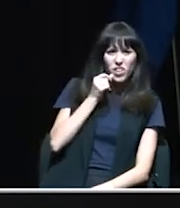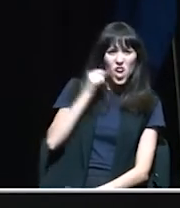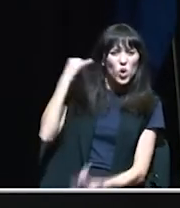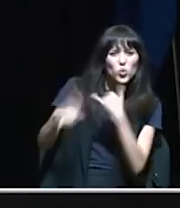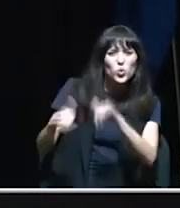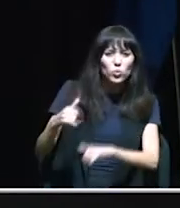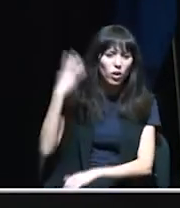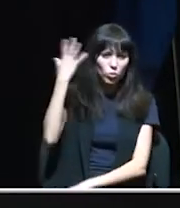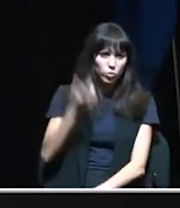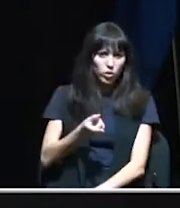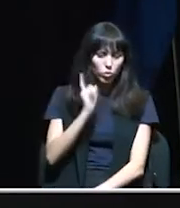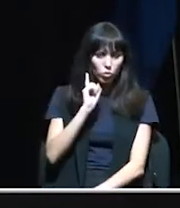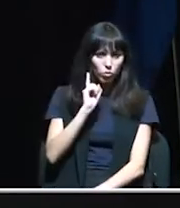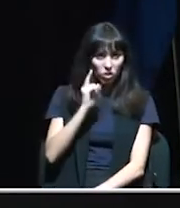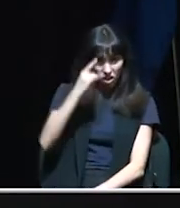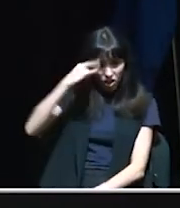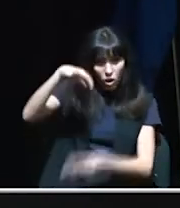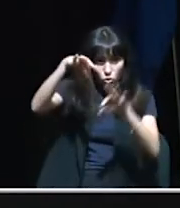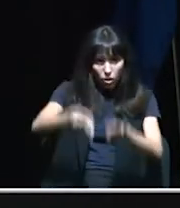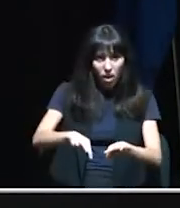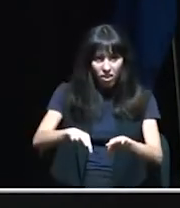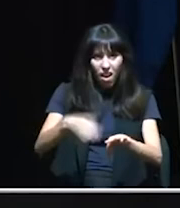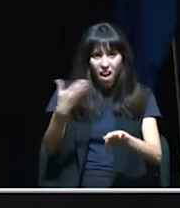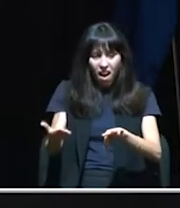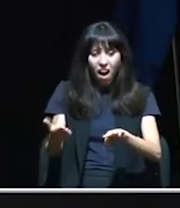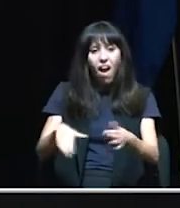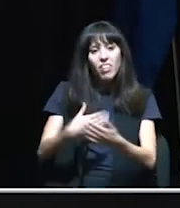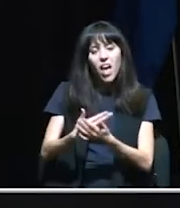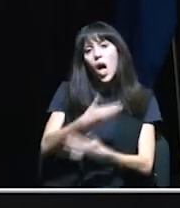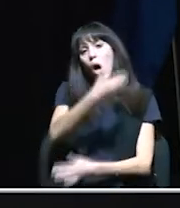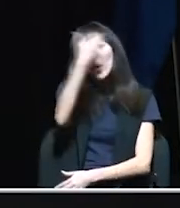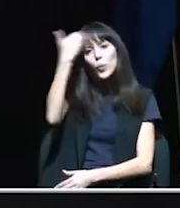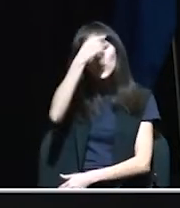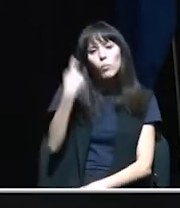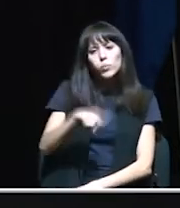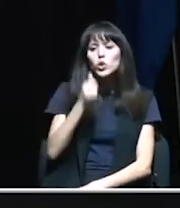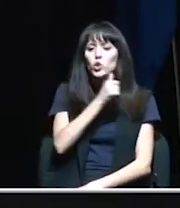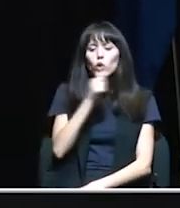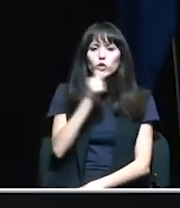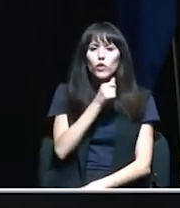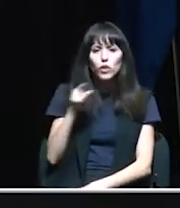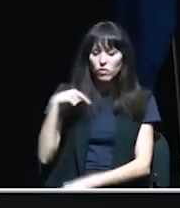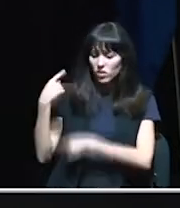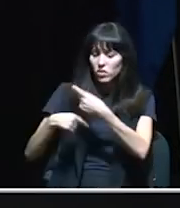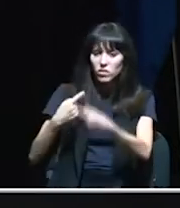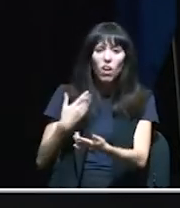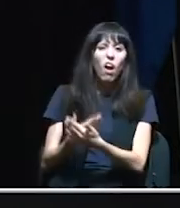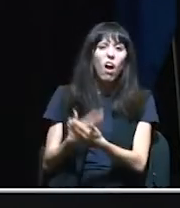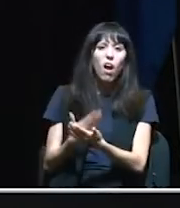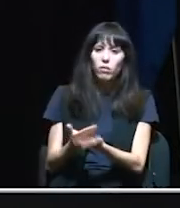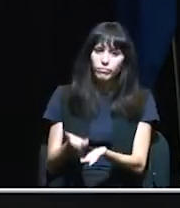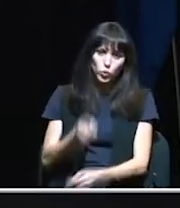não é cultura. A tourada é uma atividade anacrónica que promove o divertimento à custa do sofrimento. Tradição não é